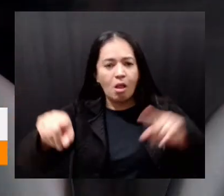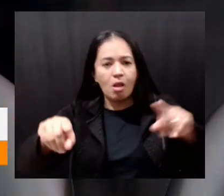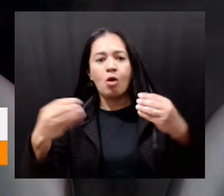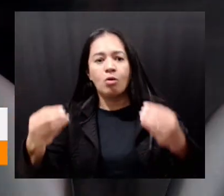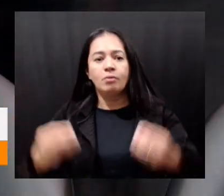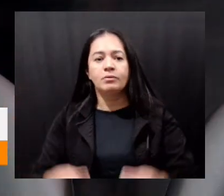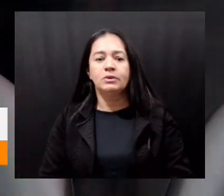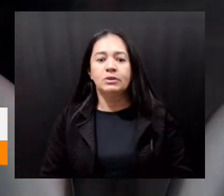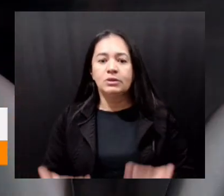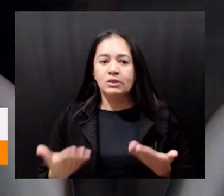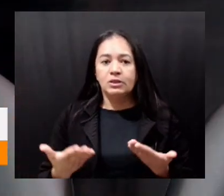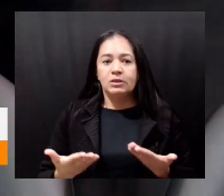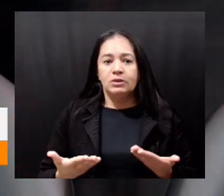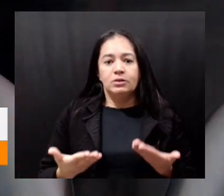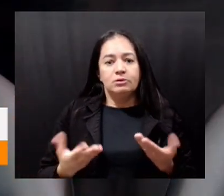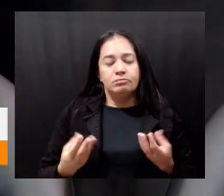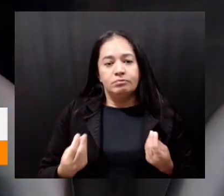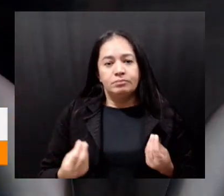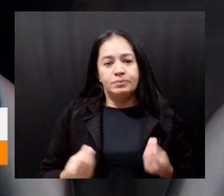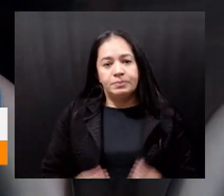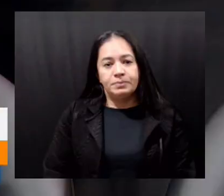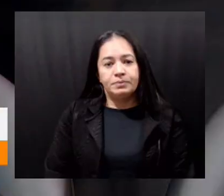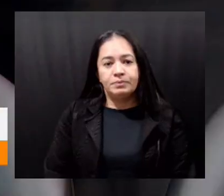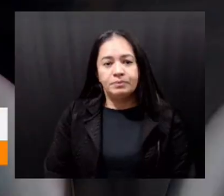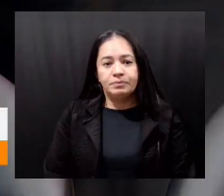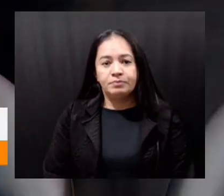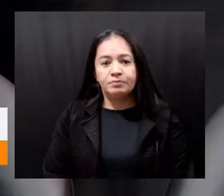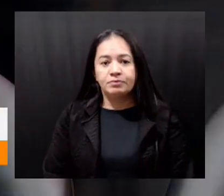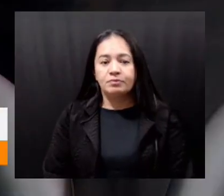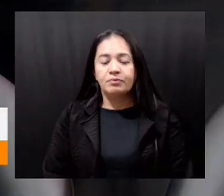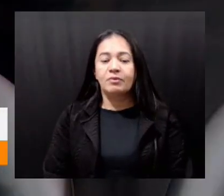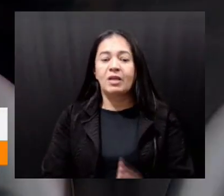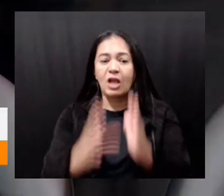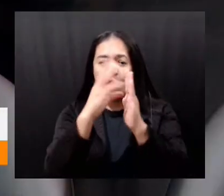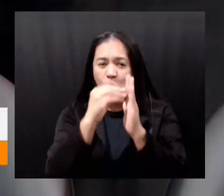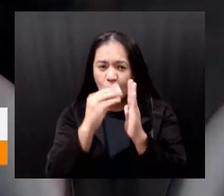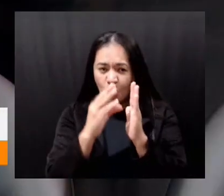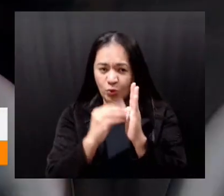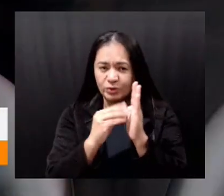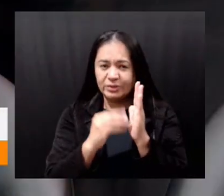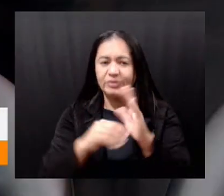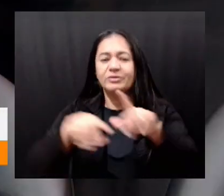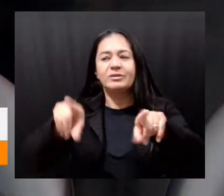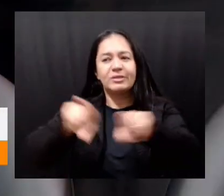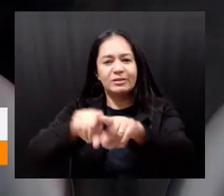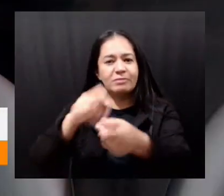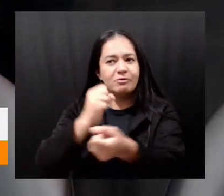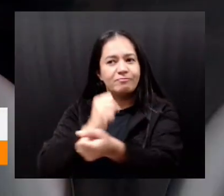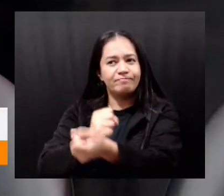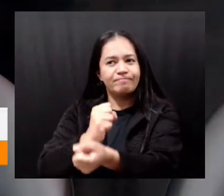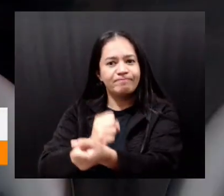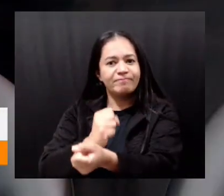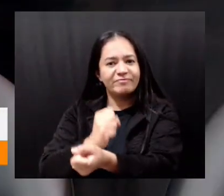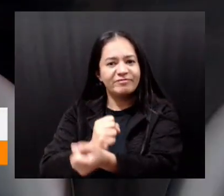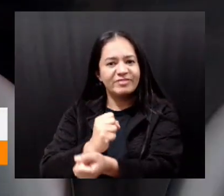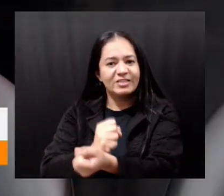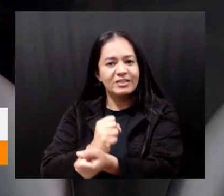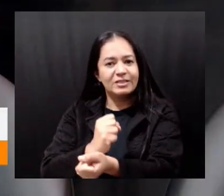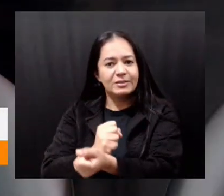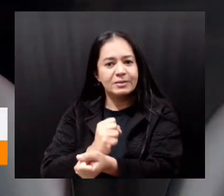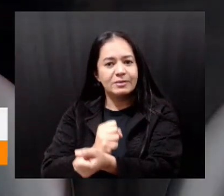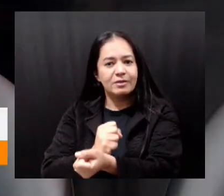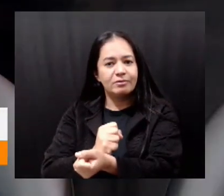assim, é um conteúdo que também vai viciando, né? É se a pessoa não